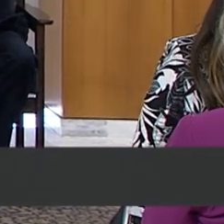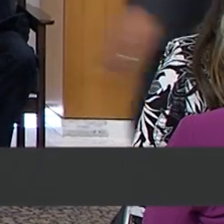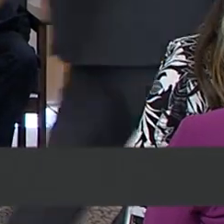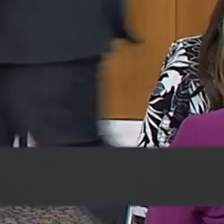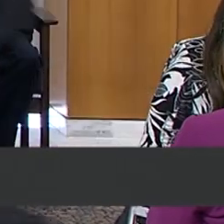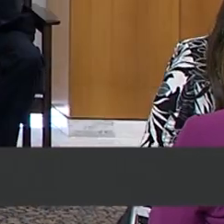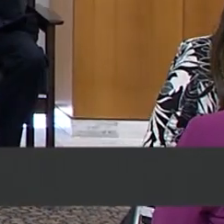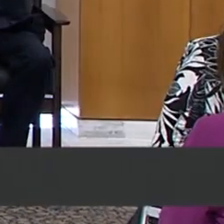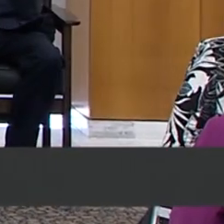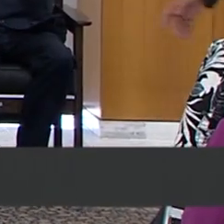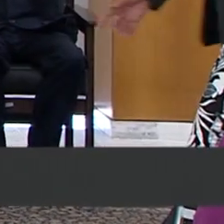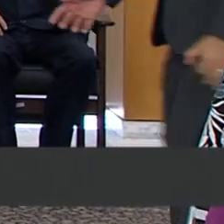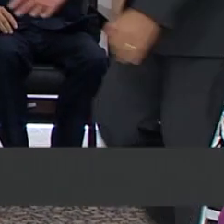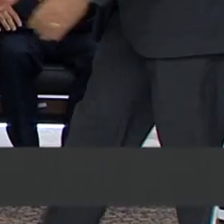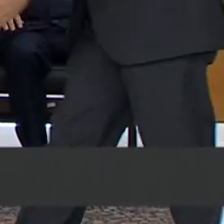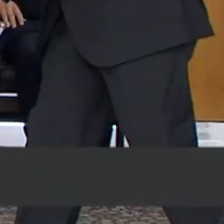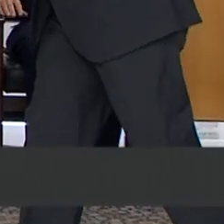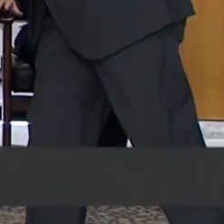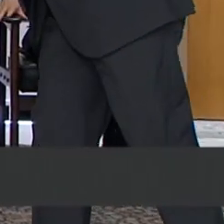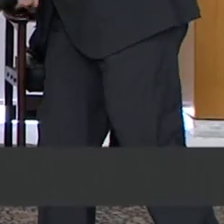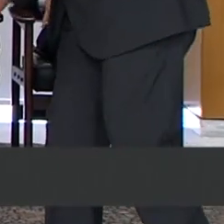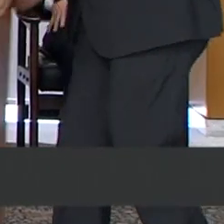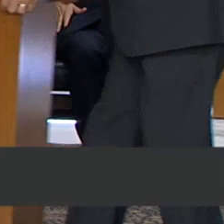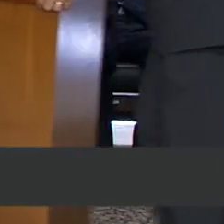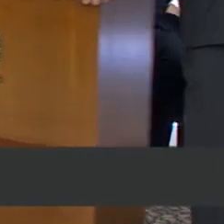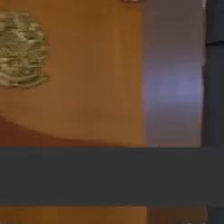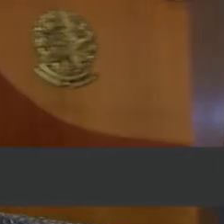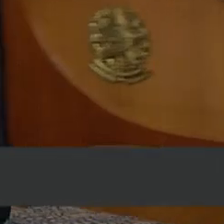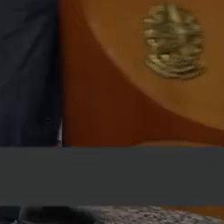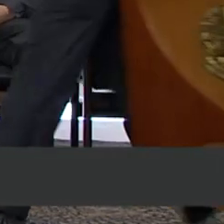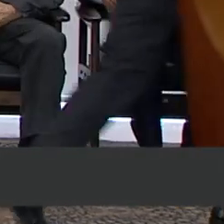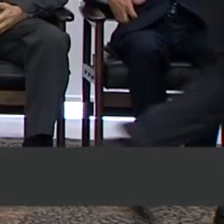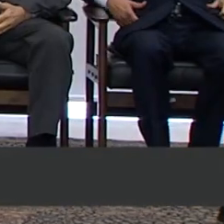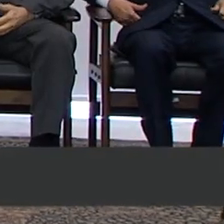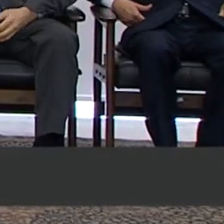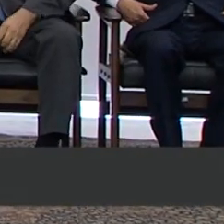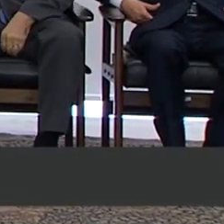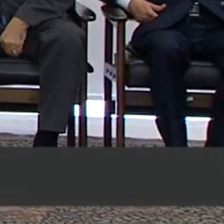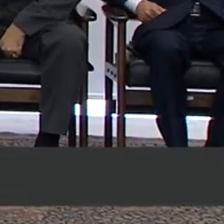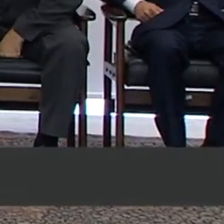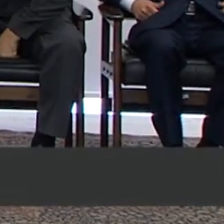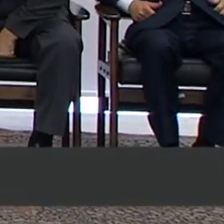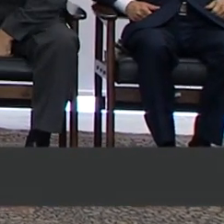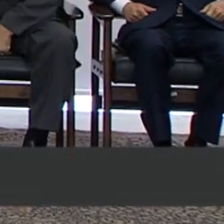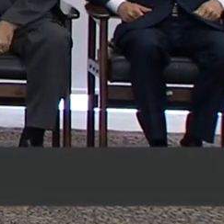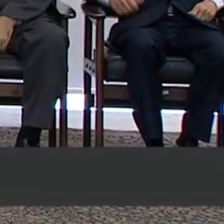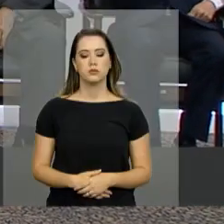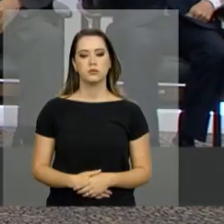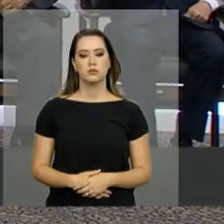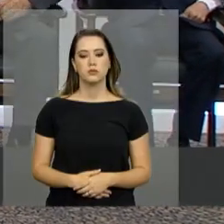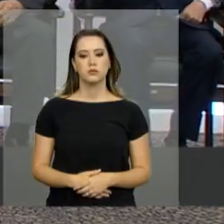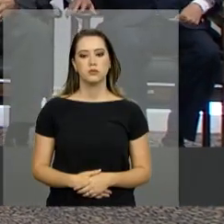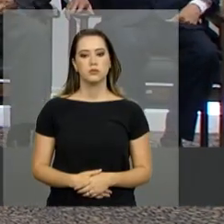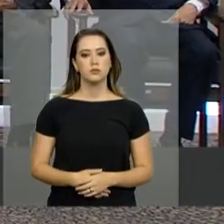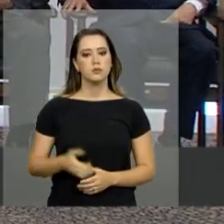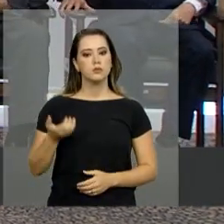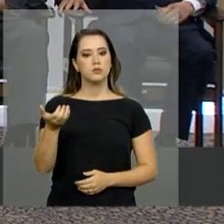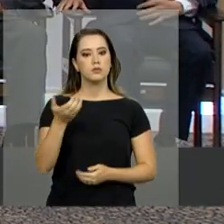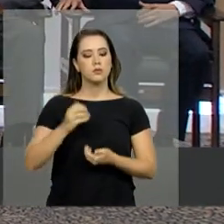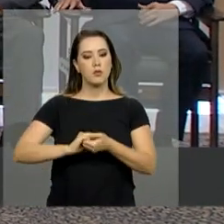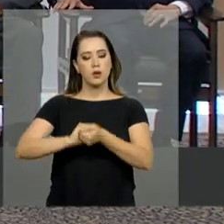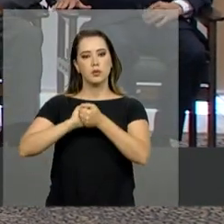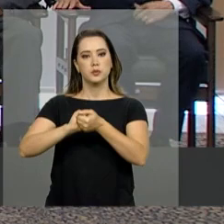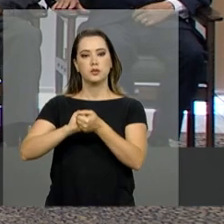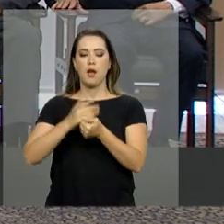senhoras e senhores com a palavra o presidente da república michel temer eu quero cumprimentar os meus amigos do